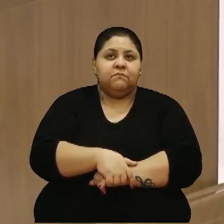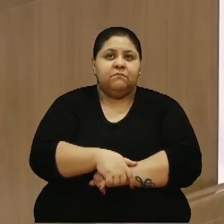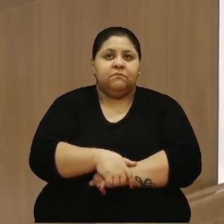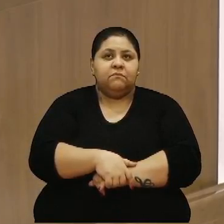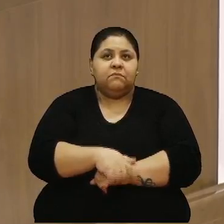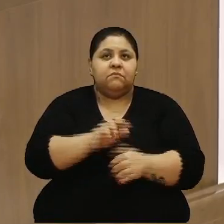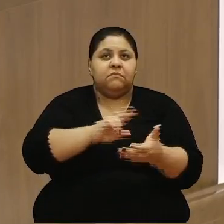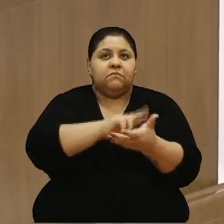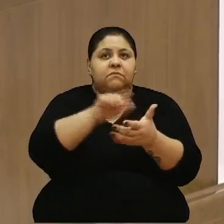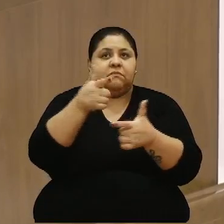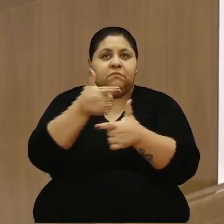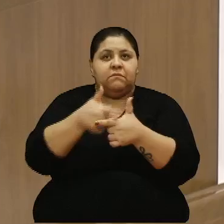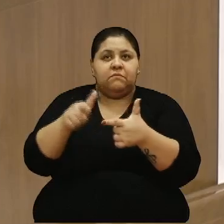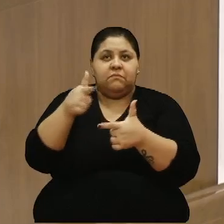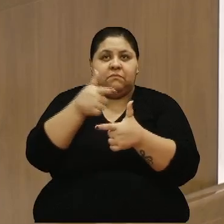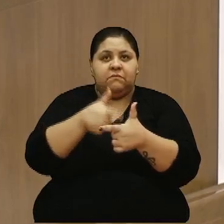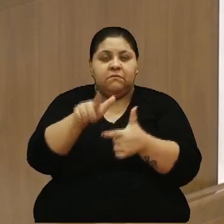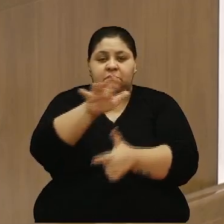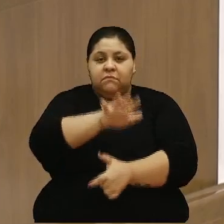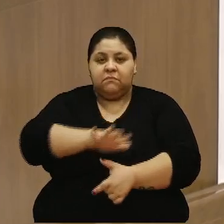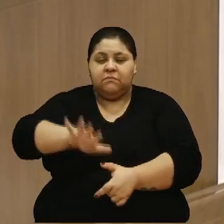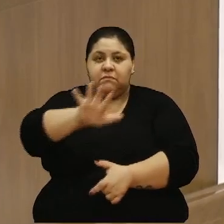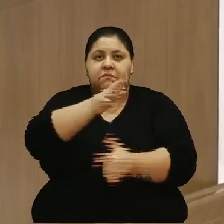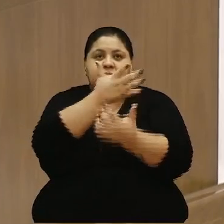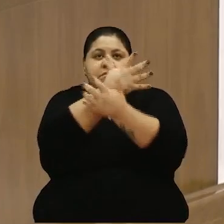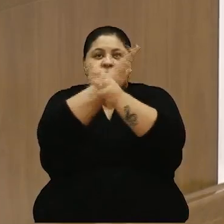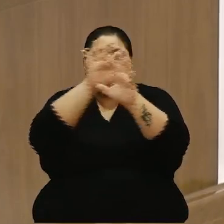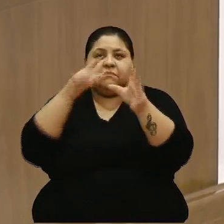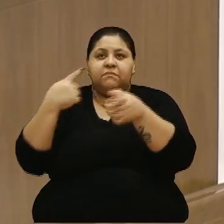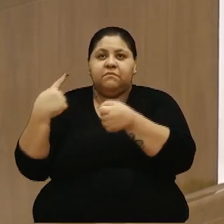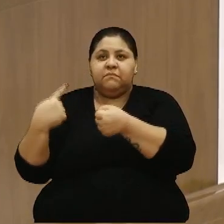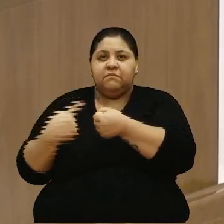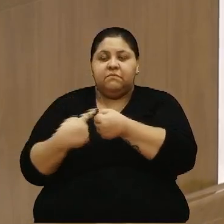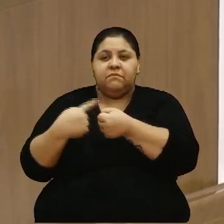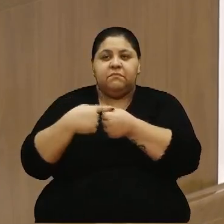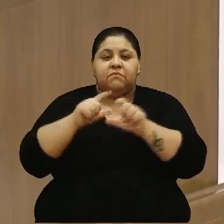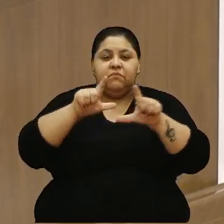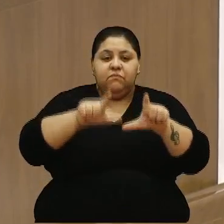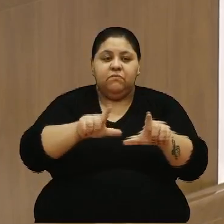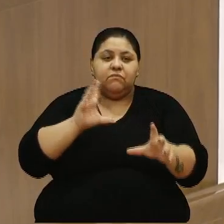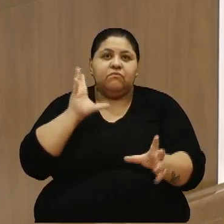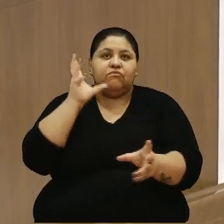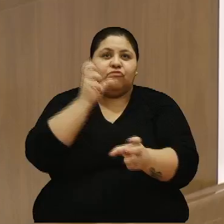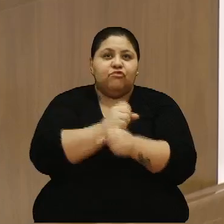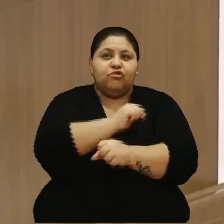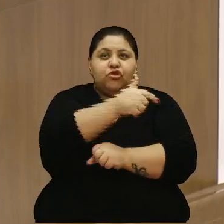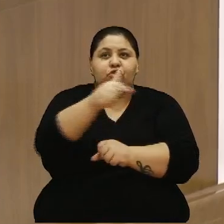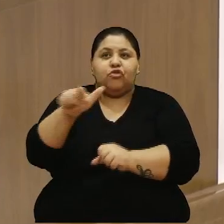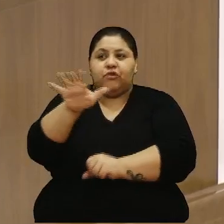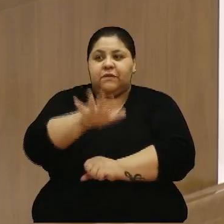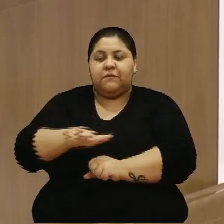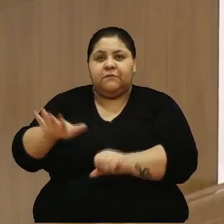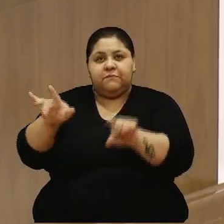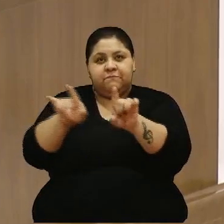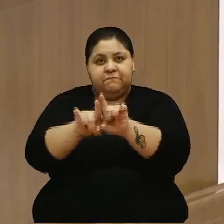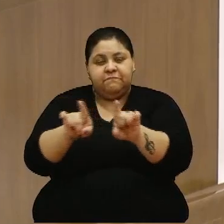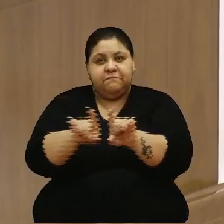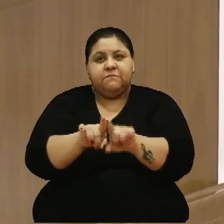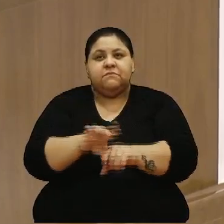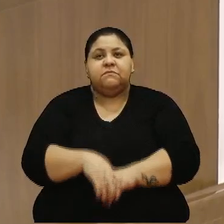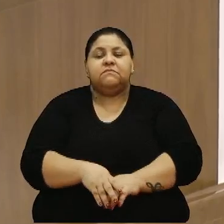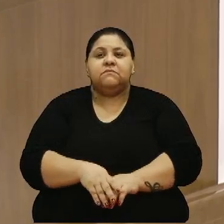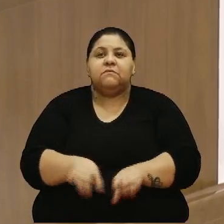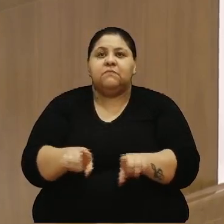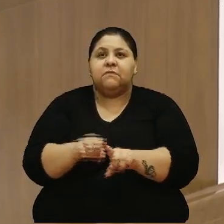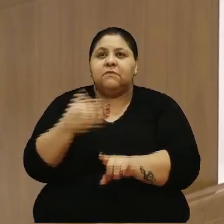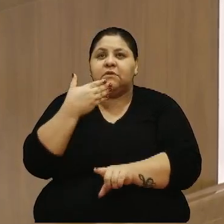diversos problemas nessa área do meio ambiente, na nossa cidade, no Canil Municipal e em outras áreas. Também requisitei